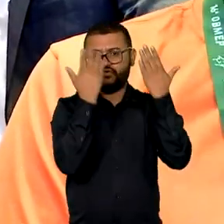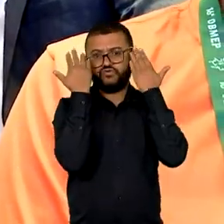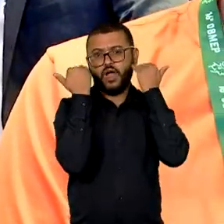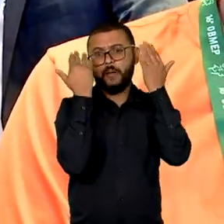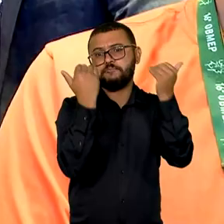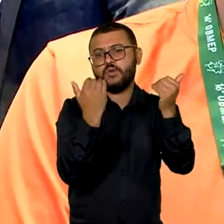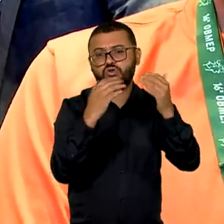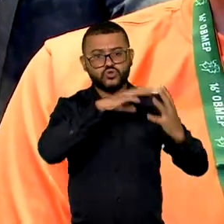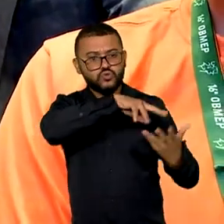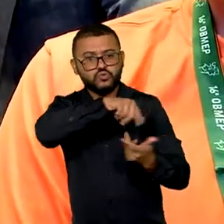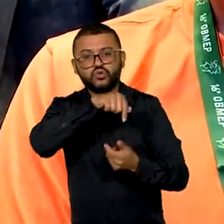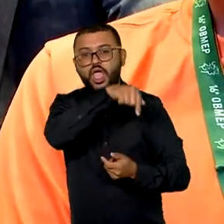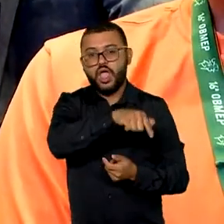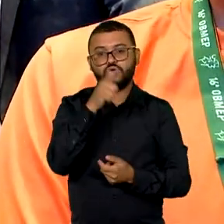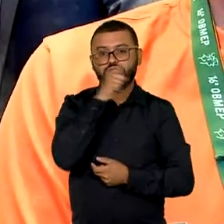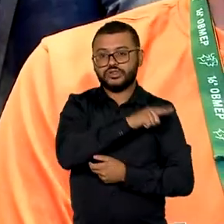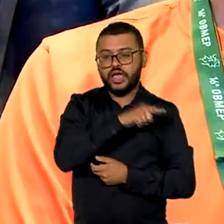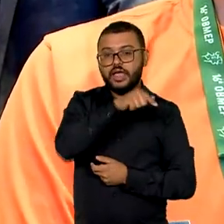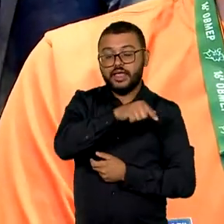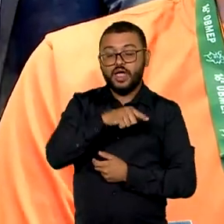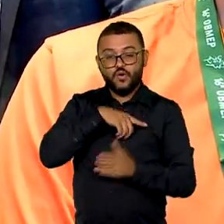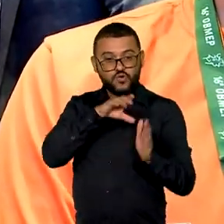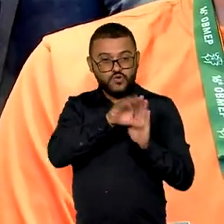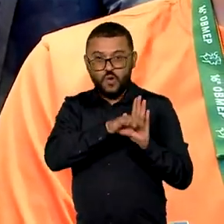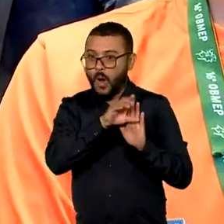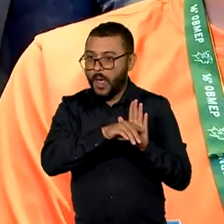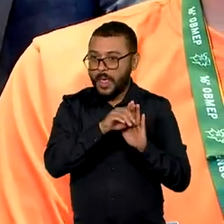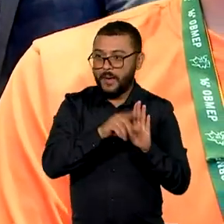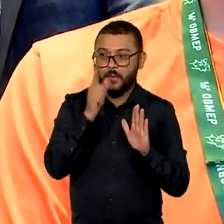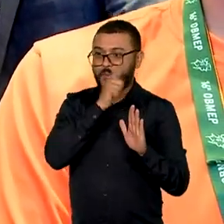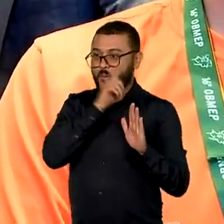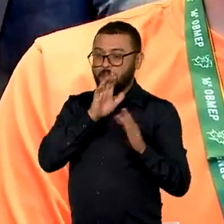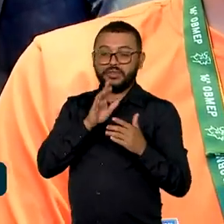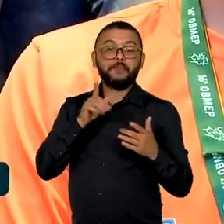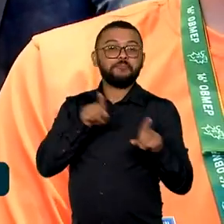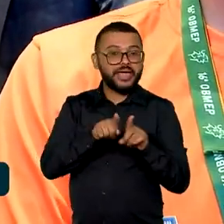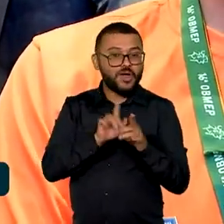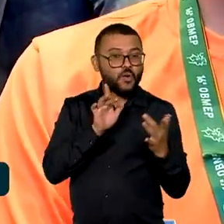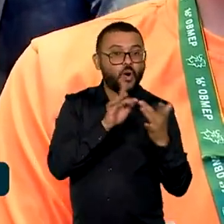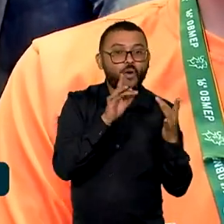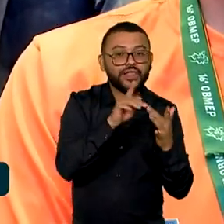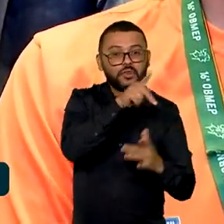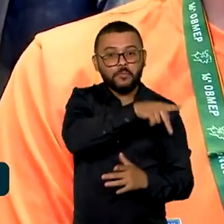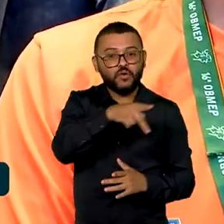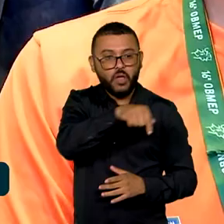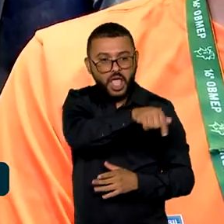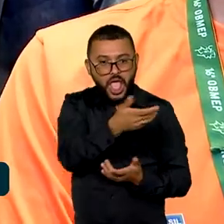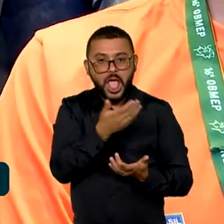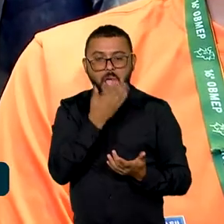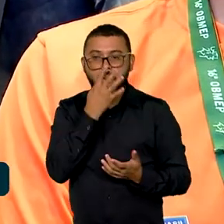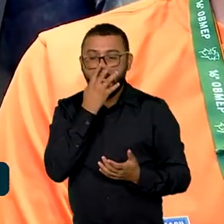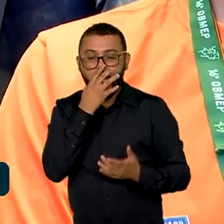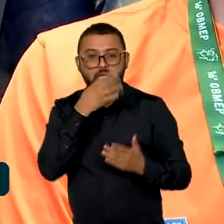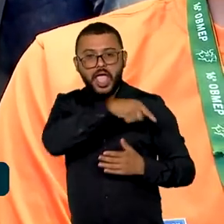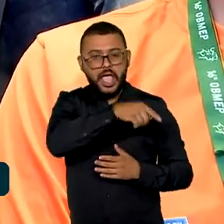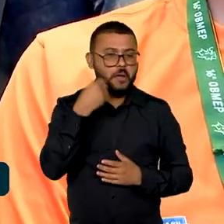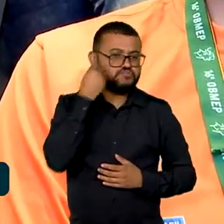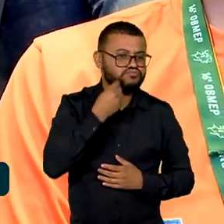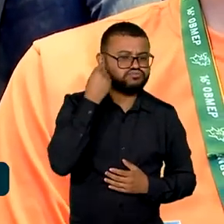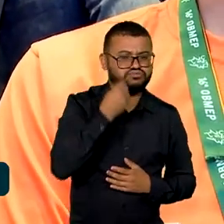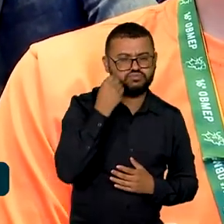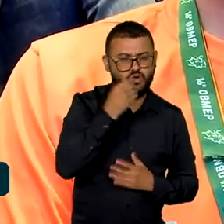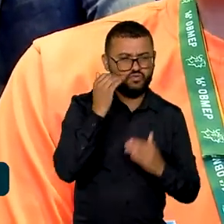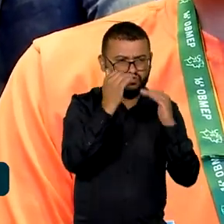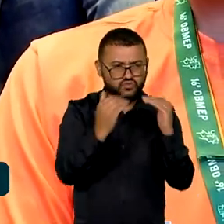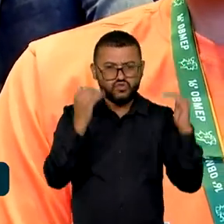uma boa oportunidade não só para o currículo, mas assim como contato com professores bem com alto